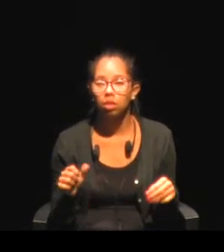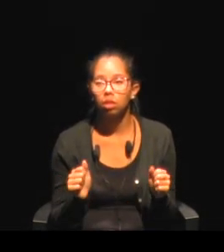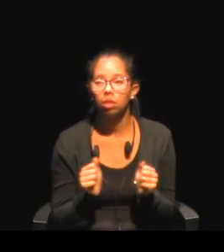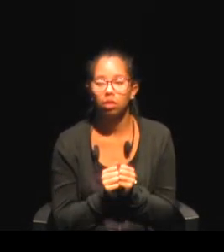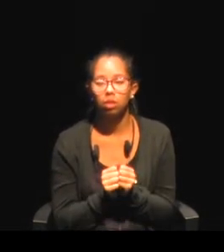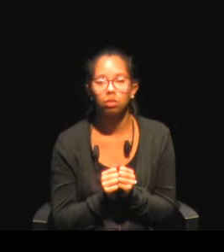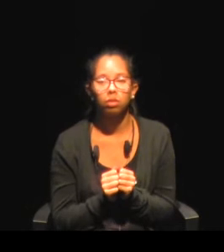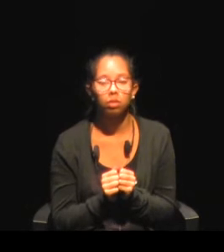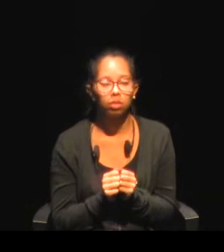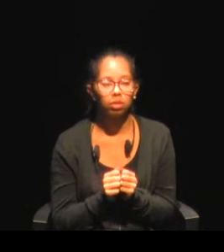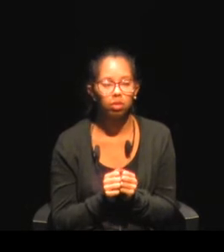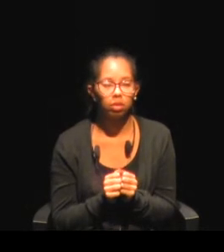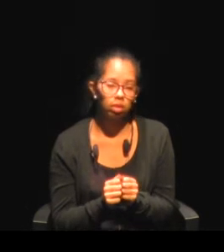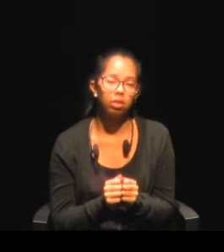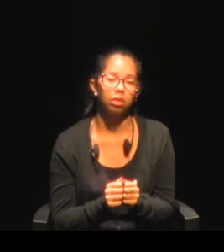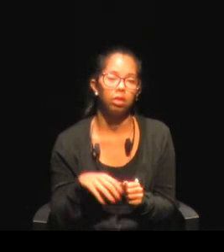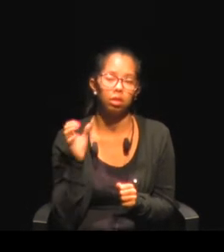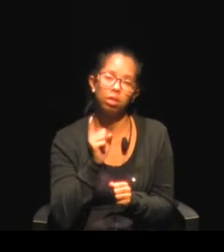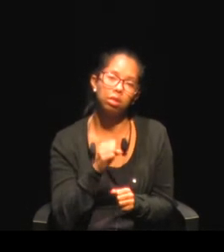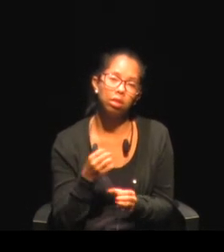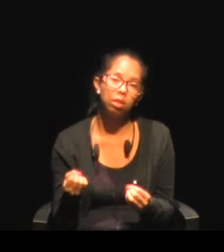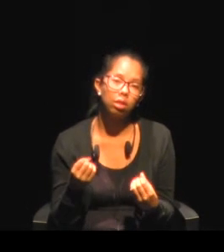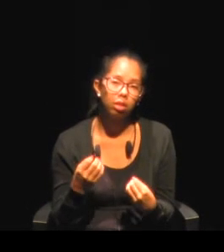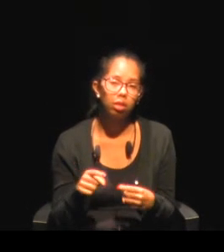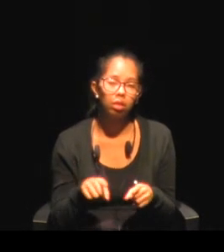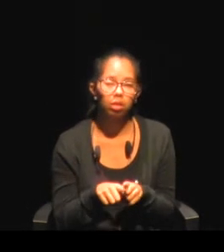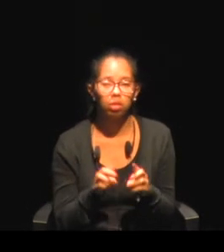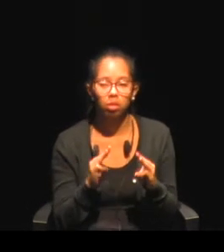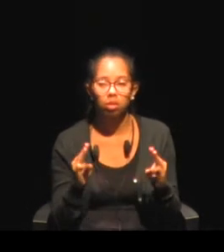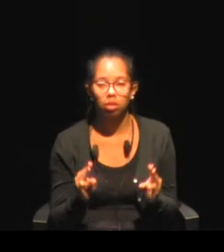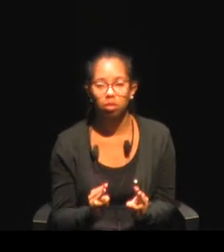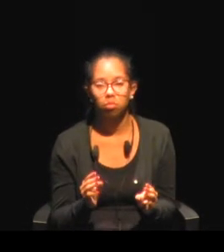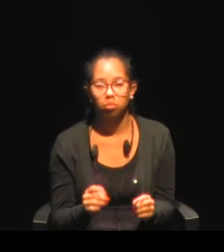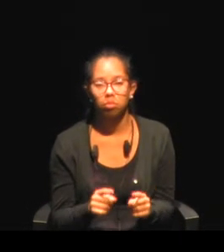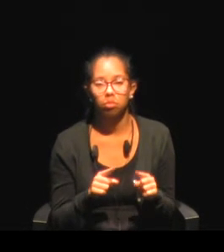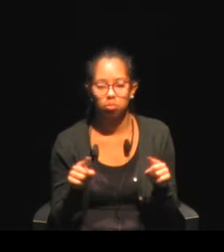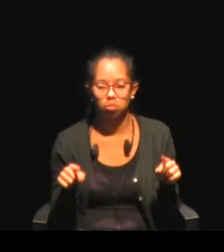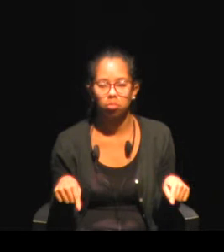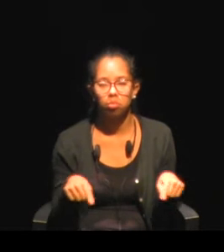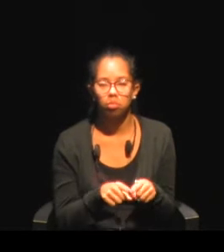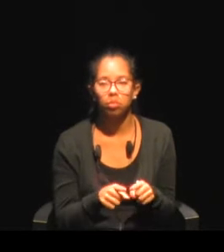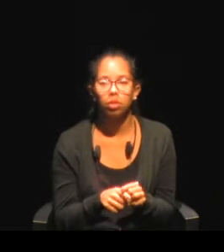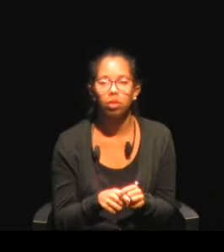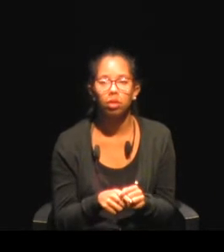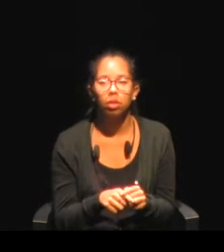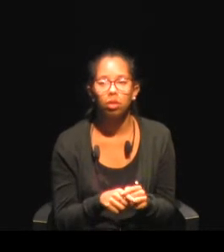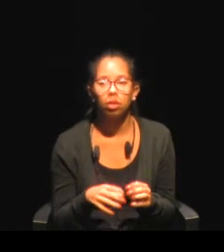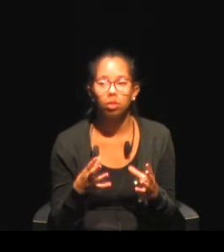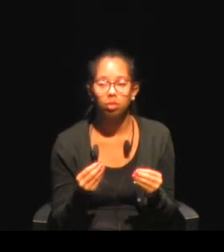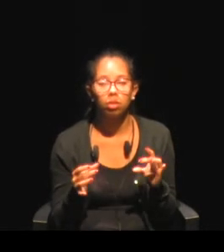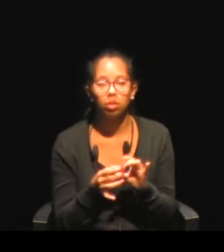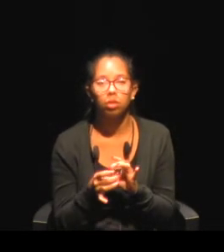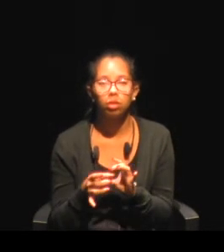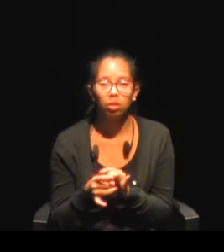museus, mas em conjunto com a concepção de conteúdo e também museográfica. Isso aí conecta,